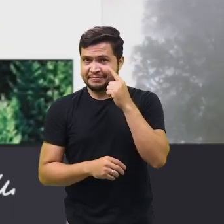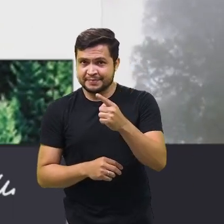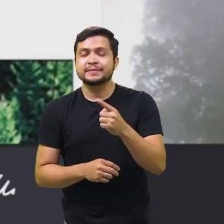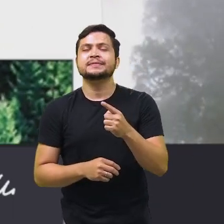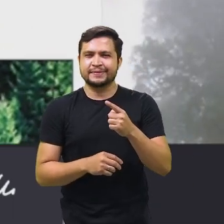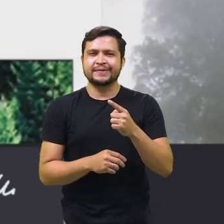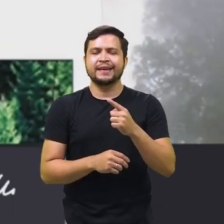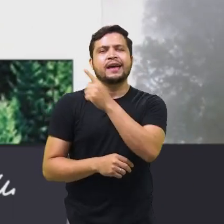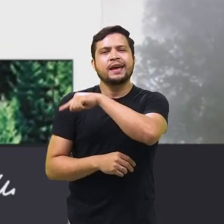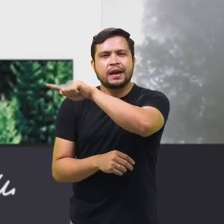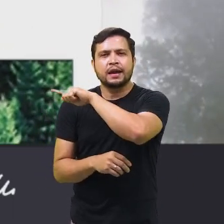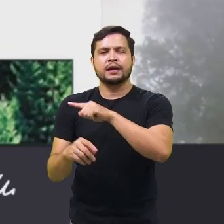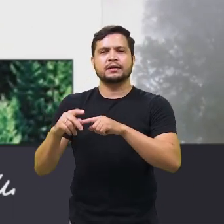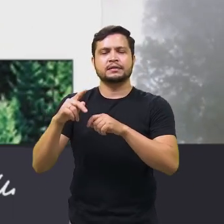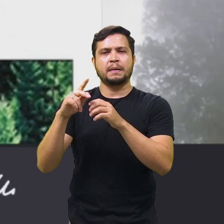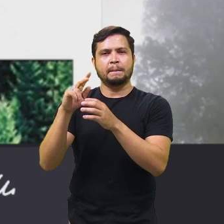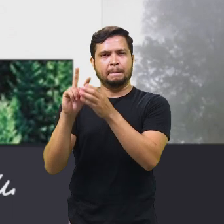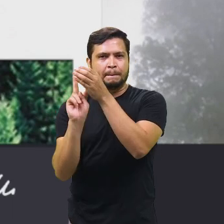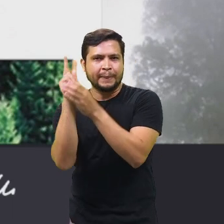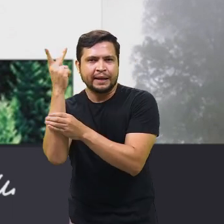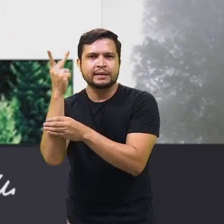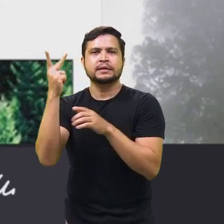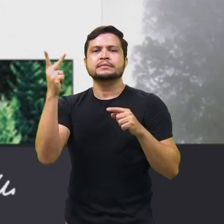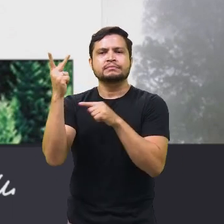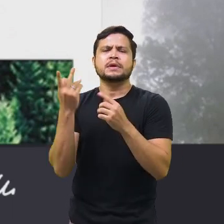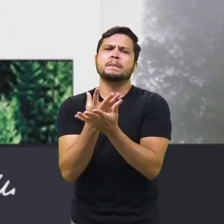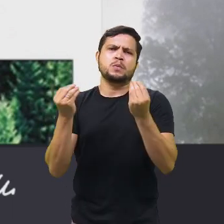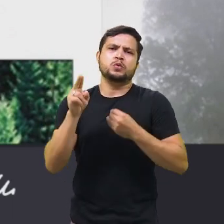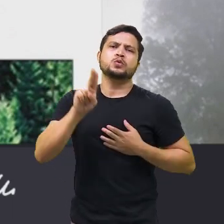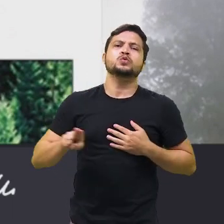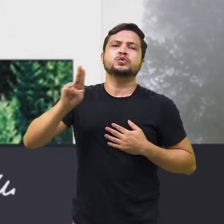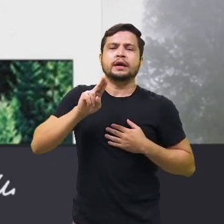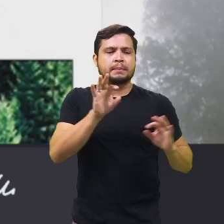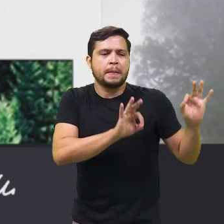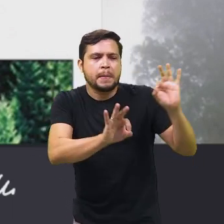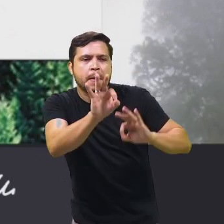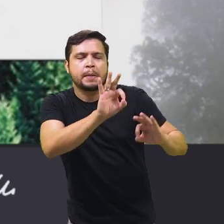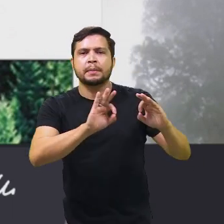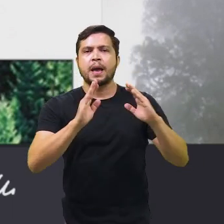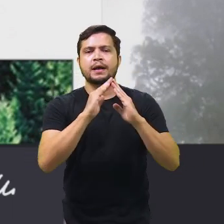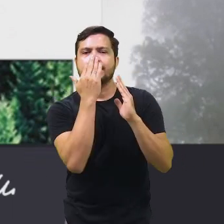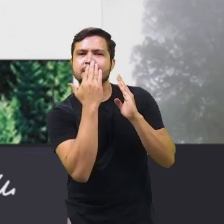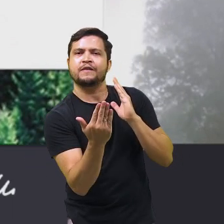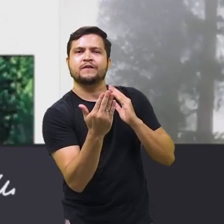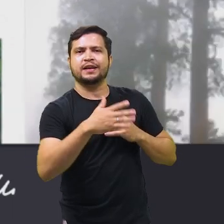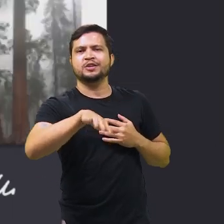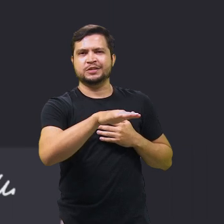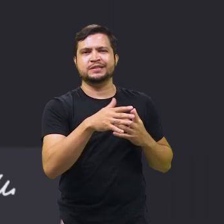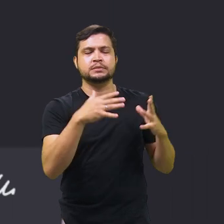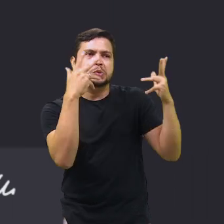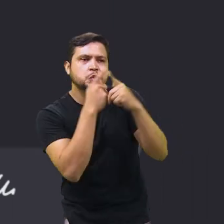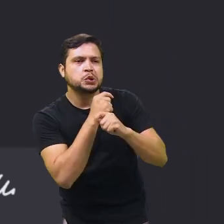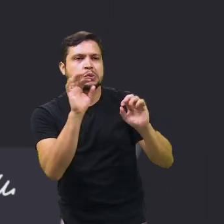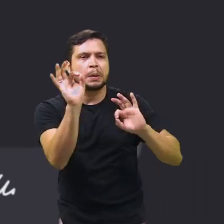para vocês. Elas são plantas que estão sendo muito utilizadas agora no processo de ornamentação, né? Nos processos de